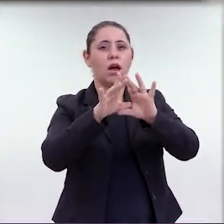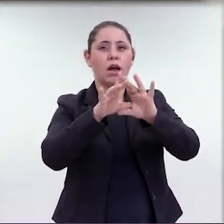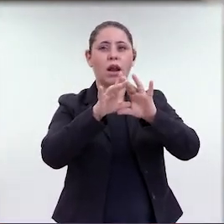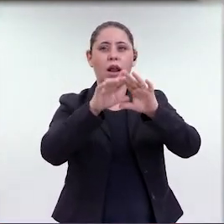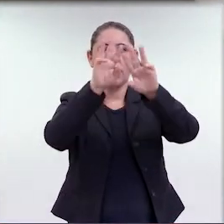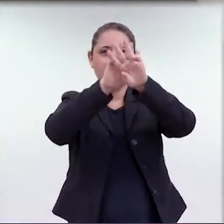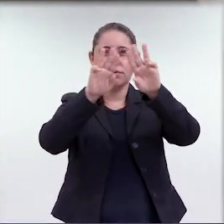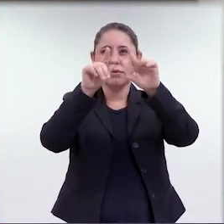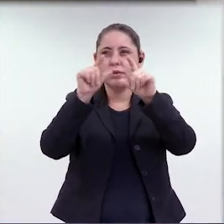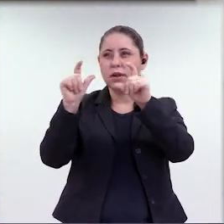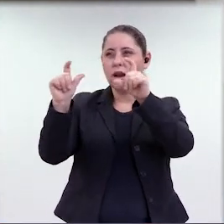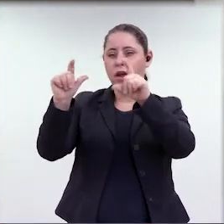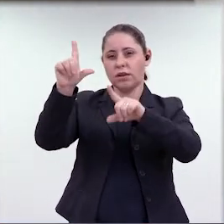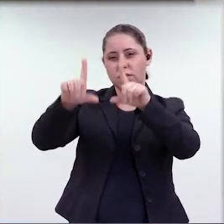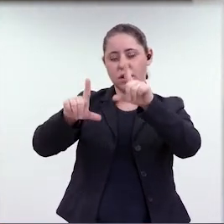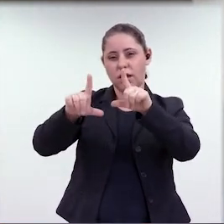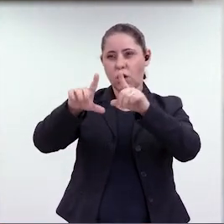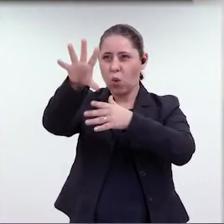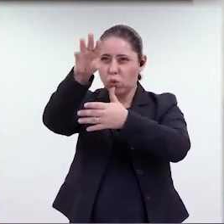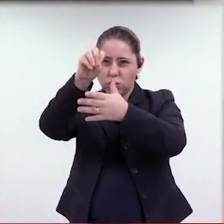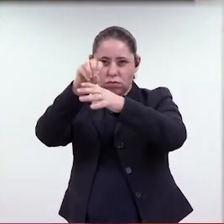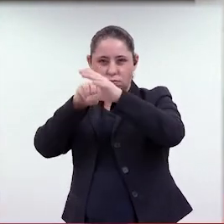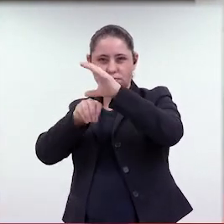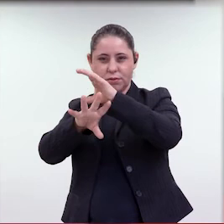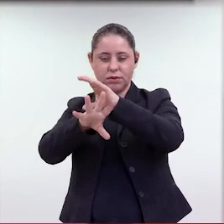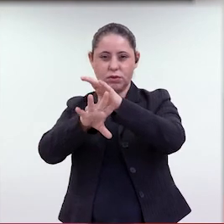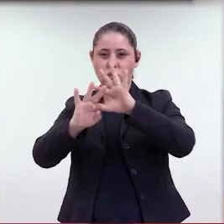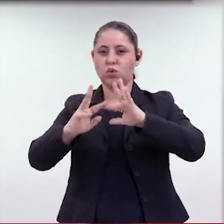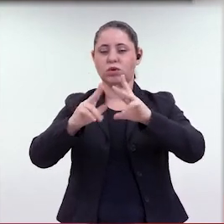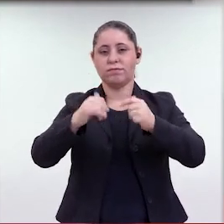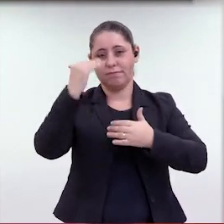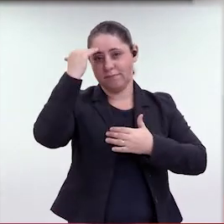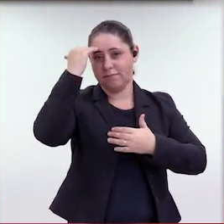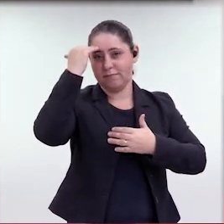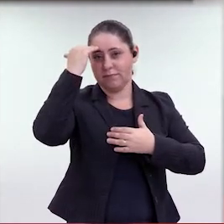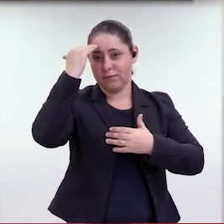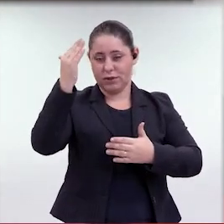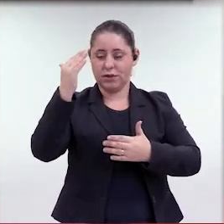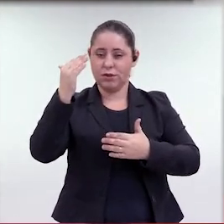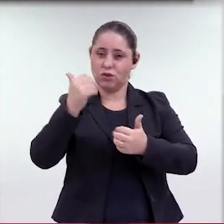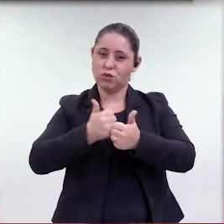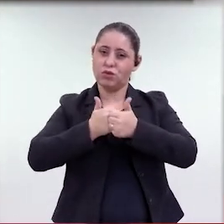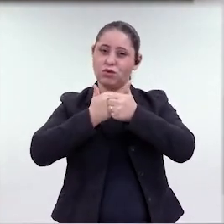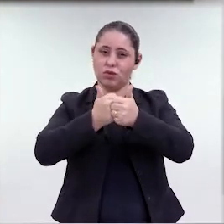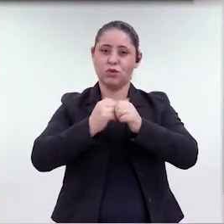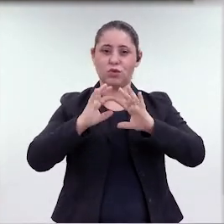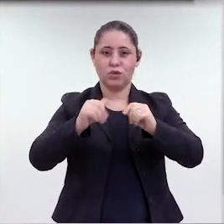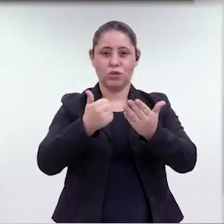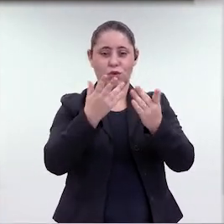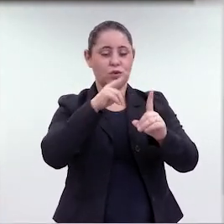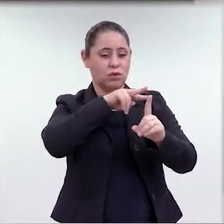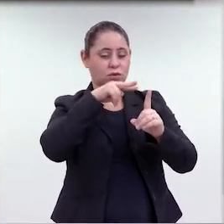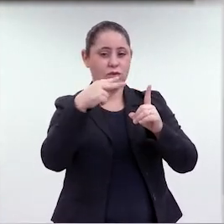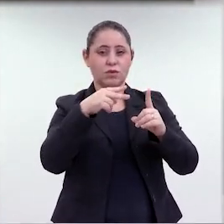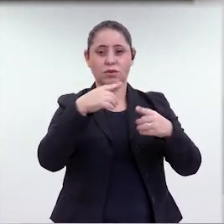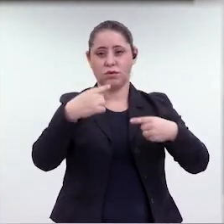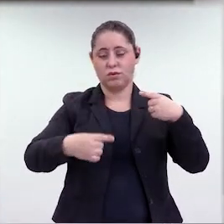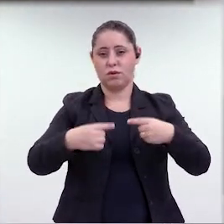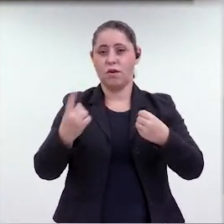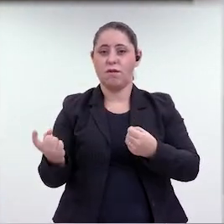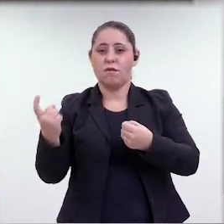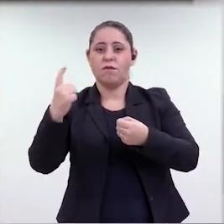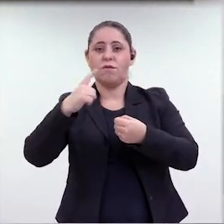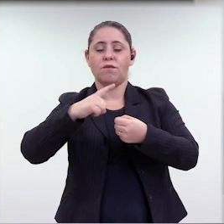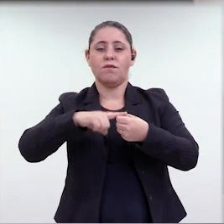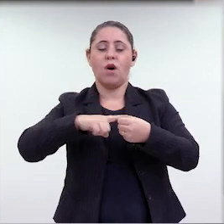então, compartilhar com todo mundo. Obrigada pela companhia de todos. O Perspectiva, então, volta em uma nova edição com outro tema